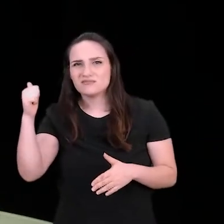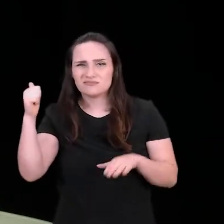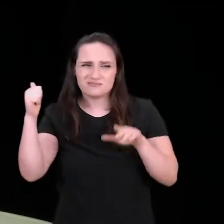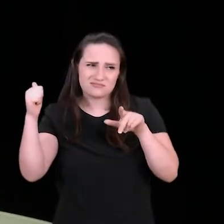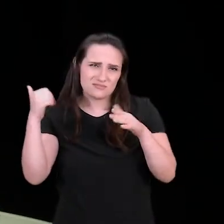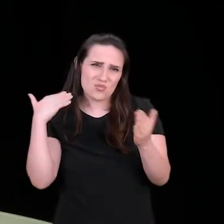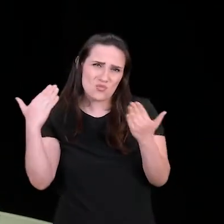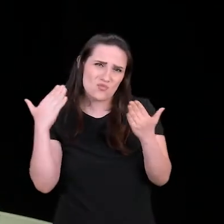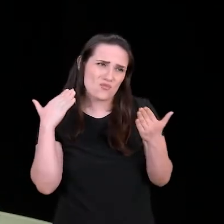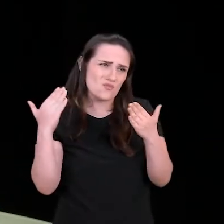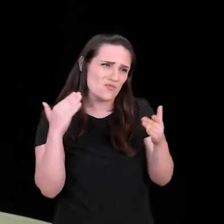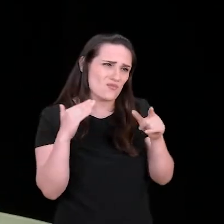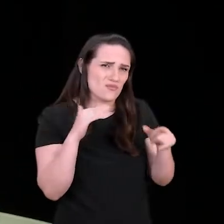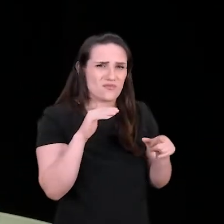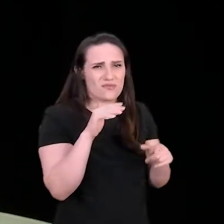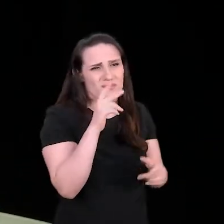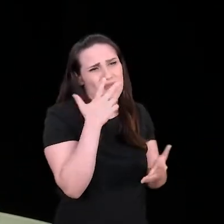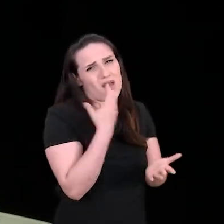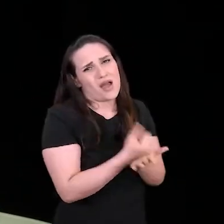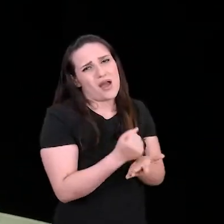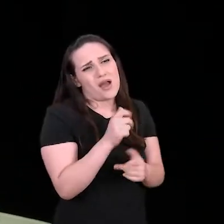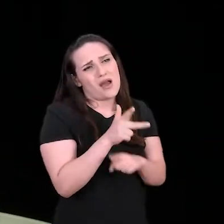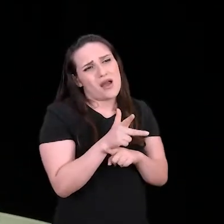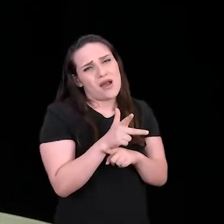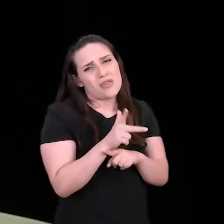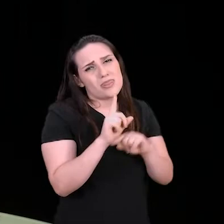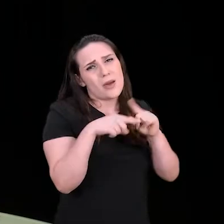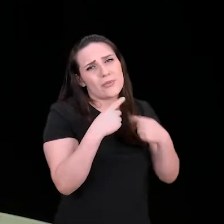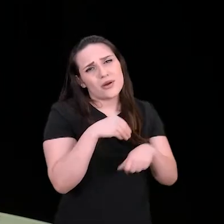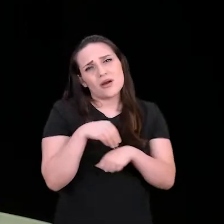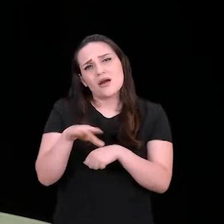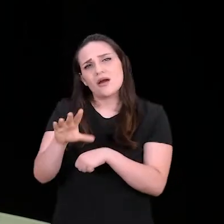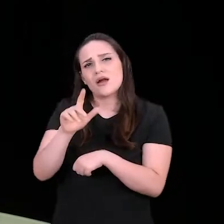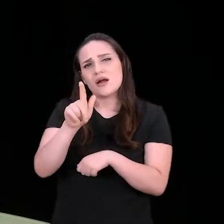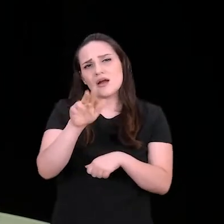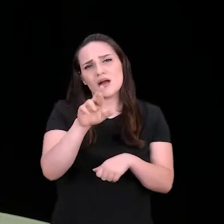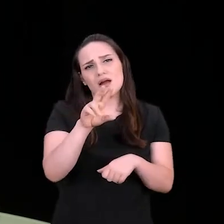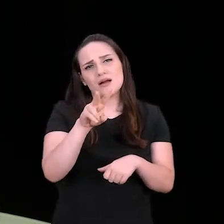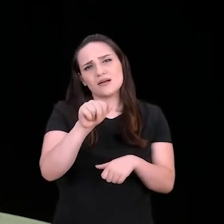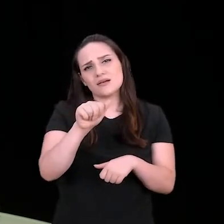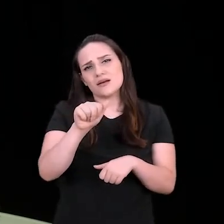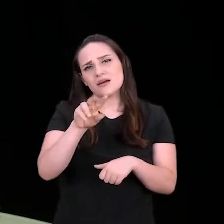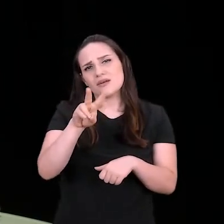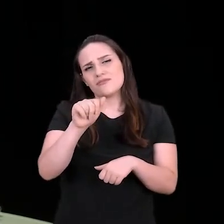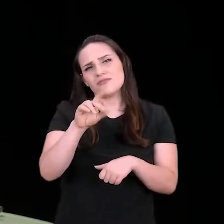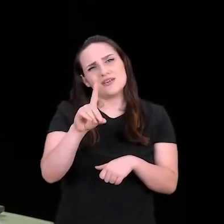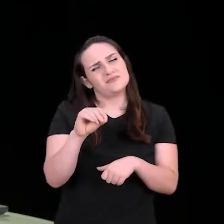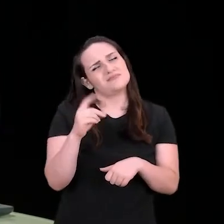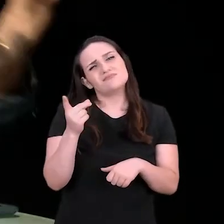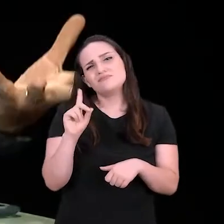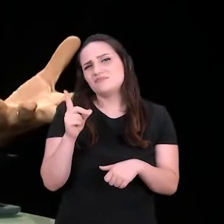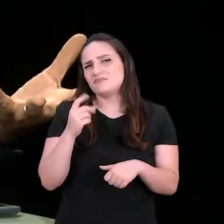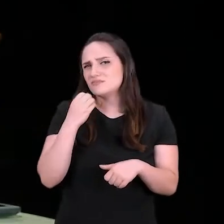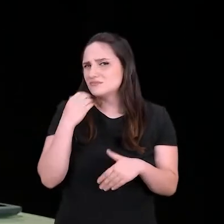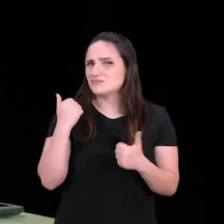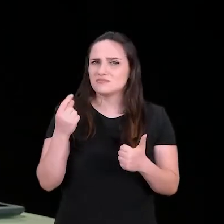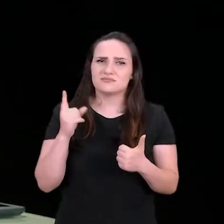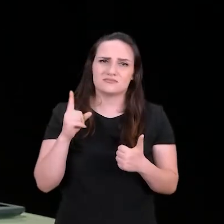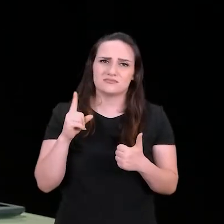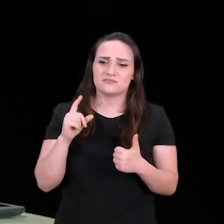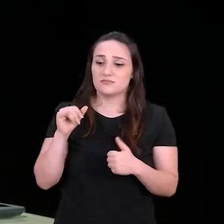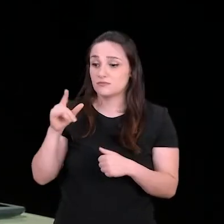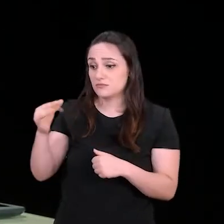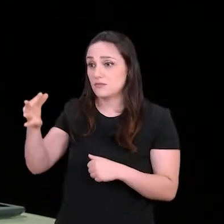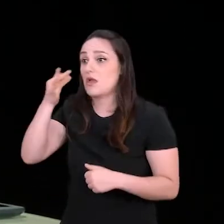a mesma força de emoção. Pode ser que até tenha, mas ele ao vivo, ele ganha a